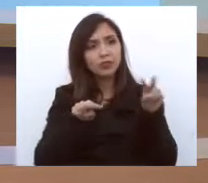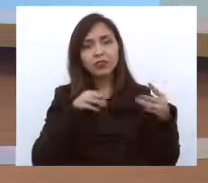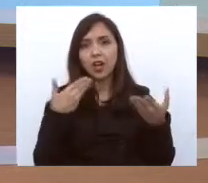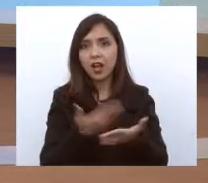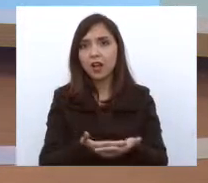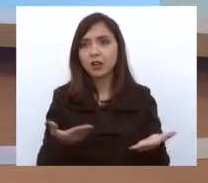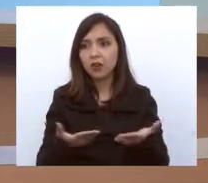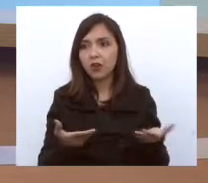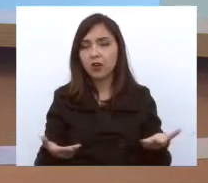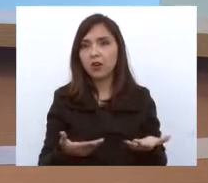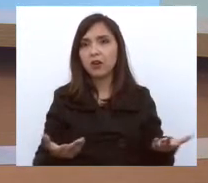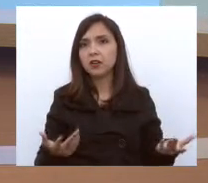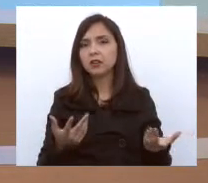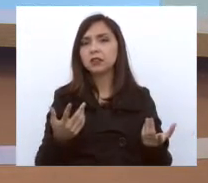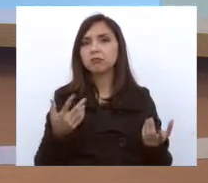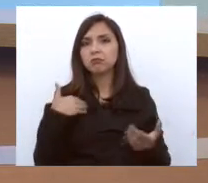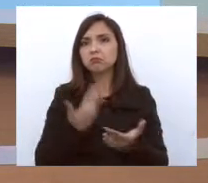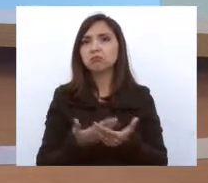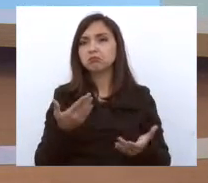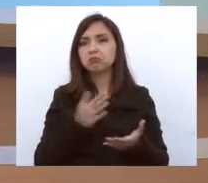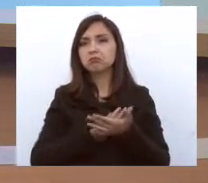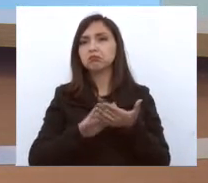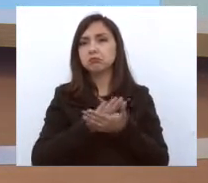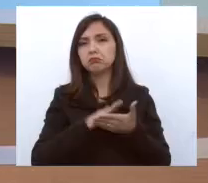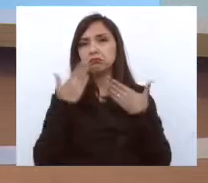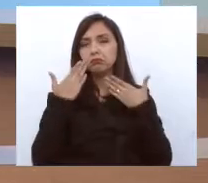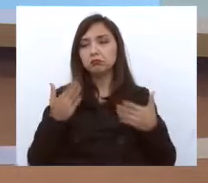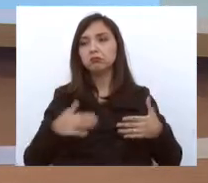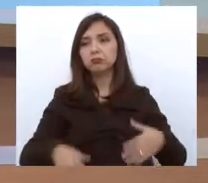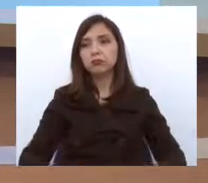parecendo um queijo suíço. Obrigado.